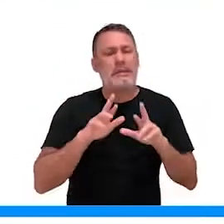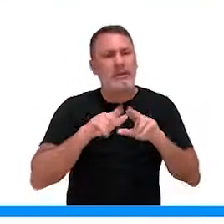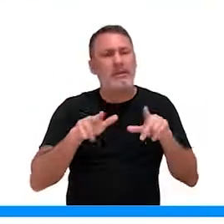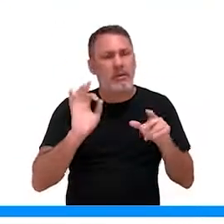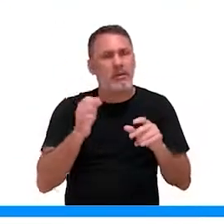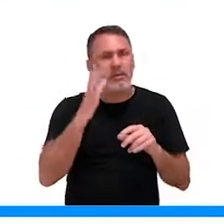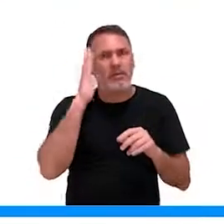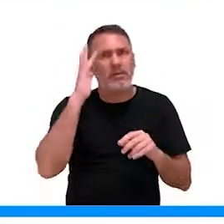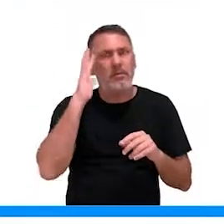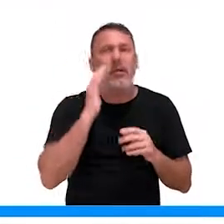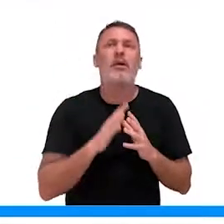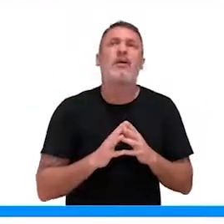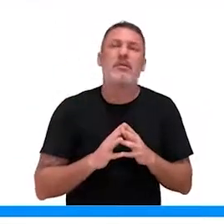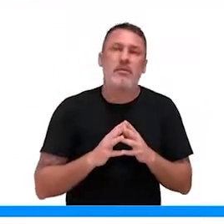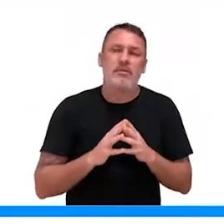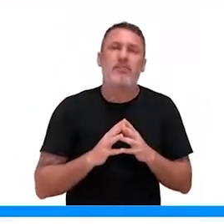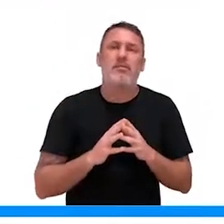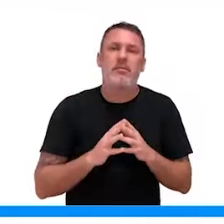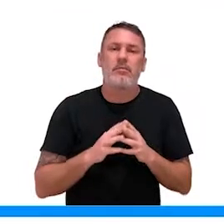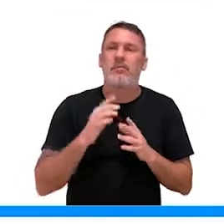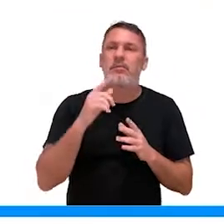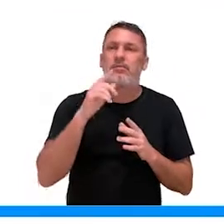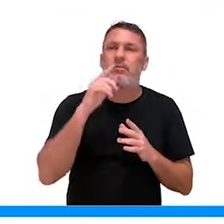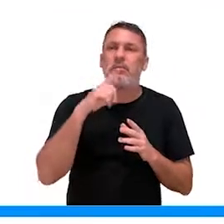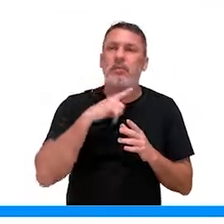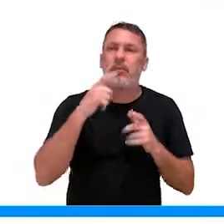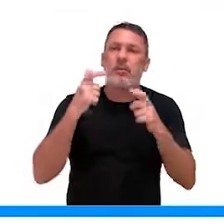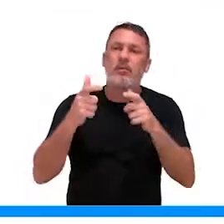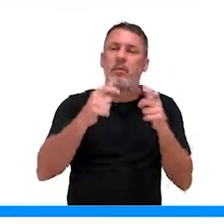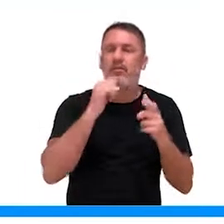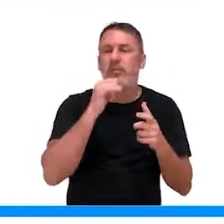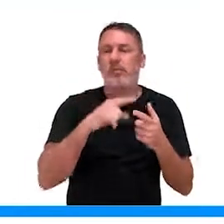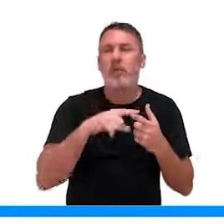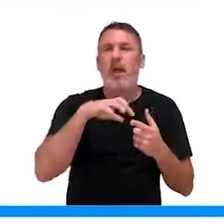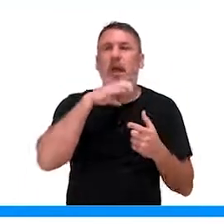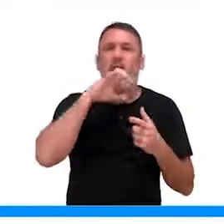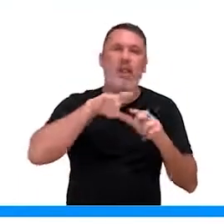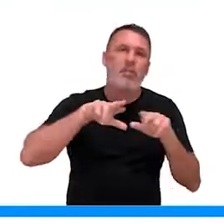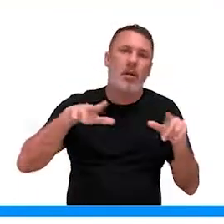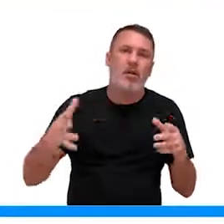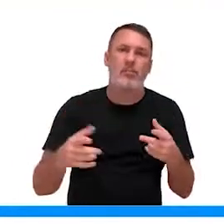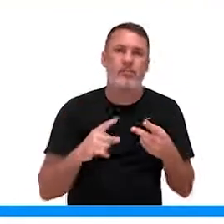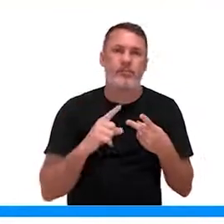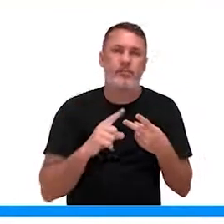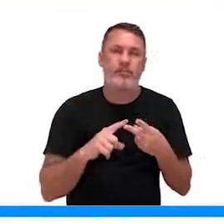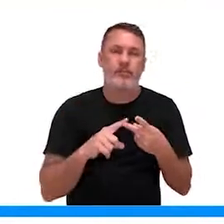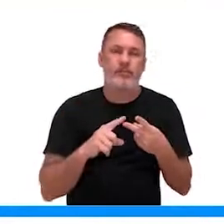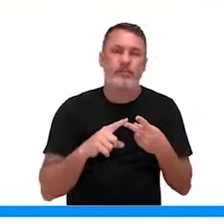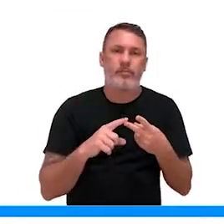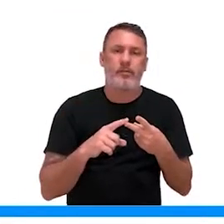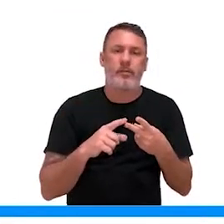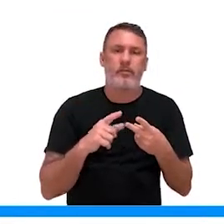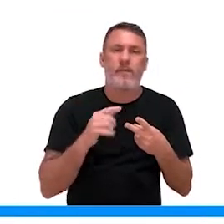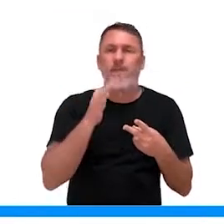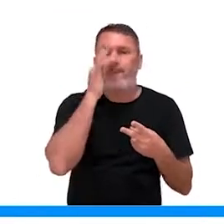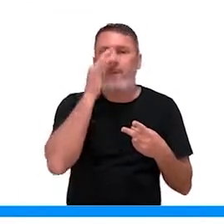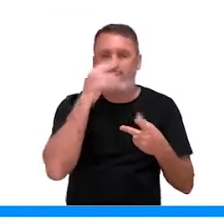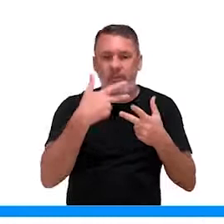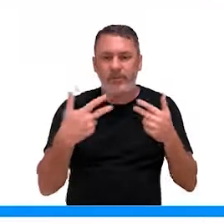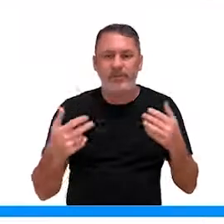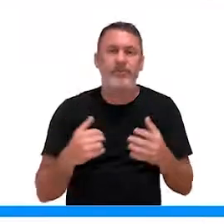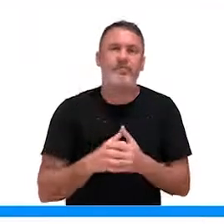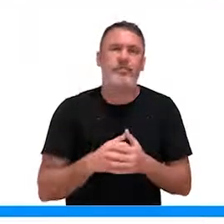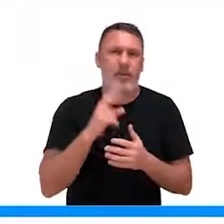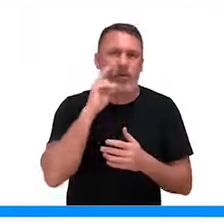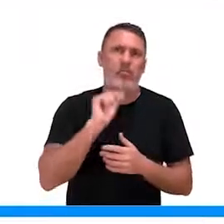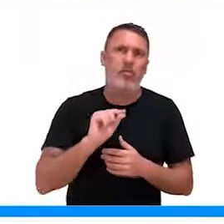diversidade faunística e florística de biomas, meios ecossistêmicos. Pense